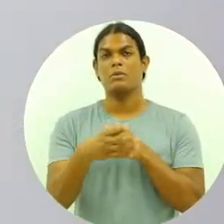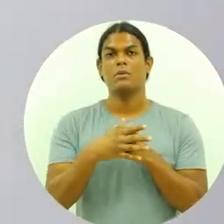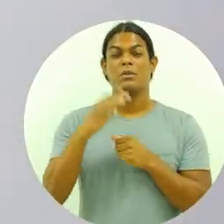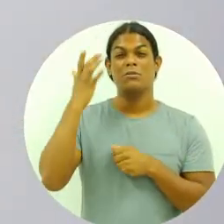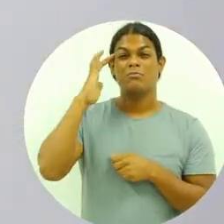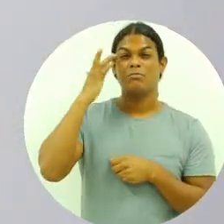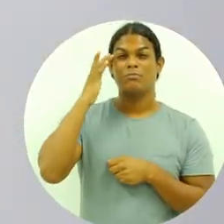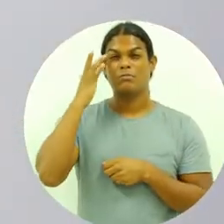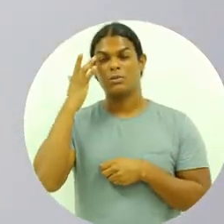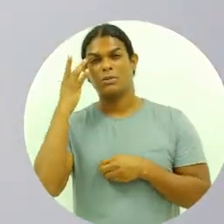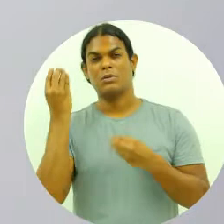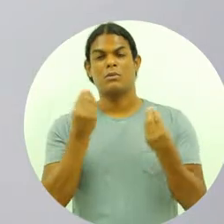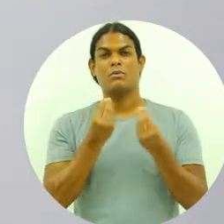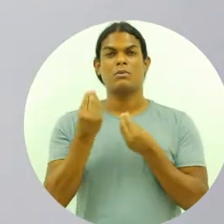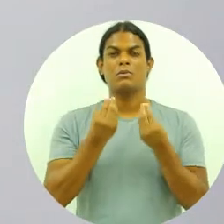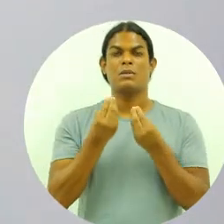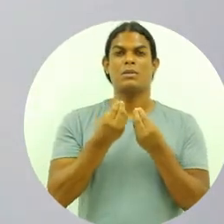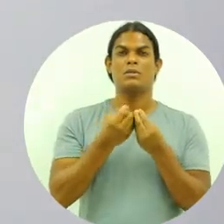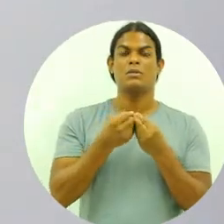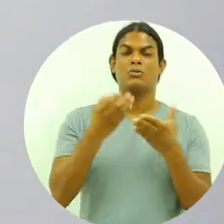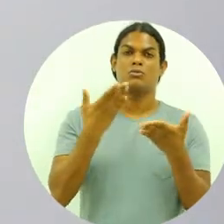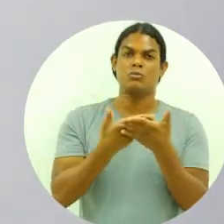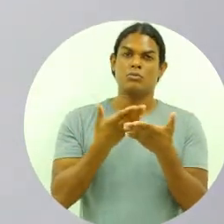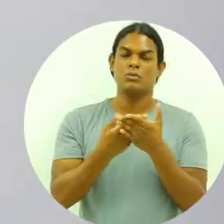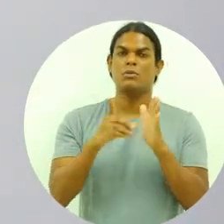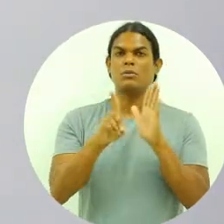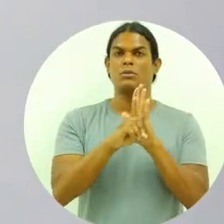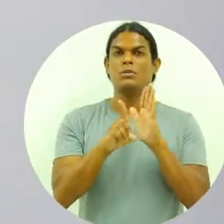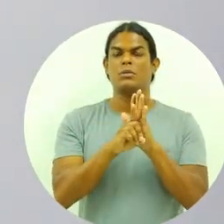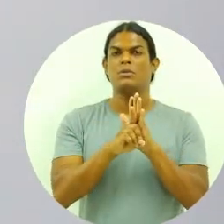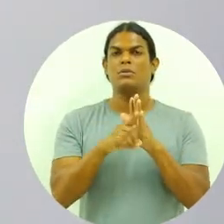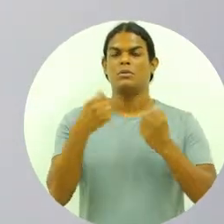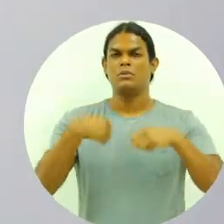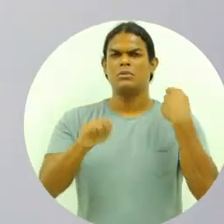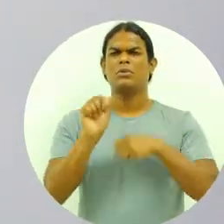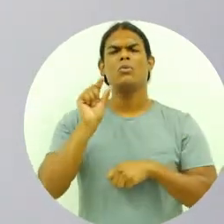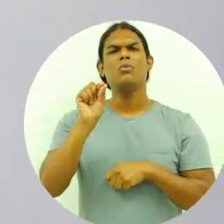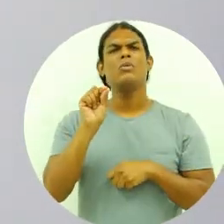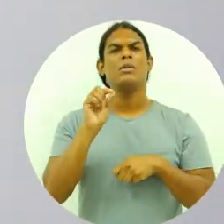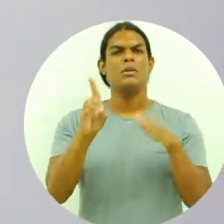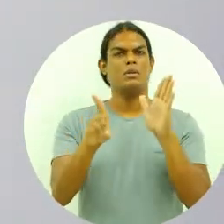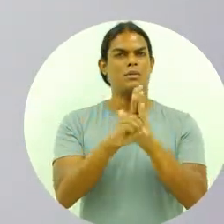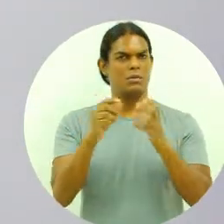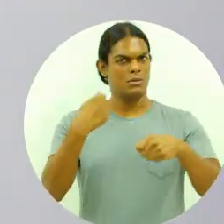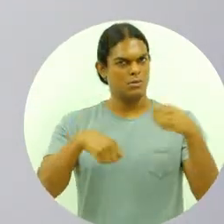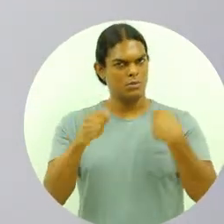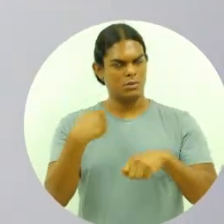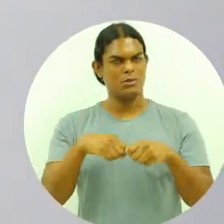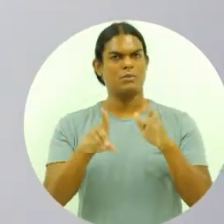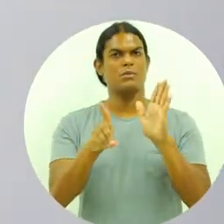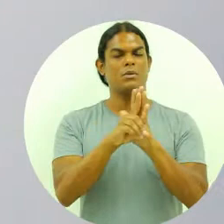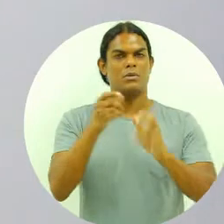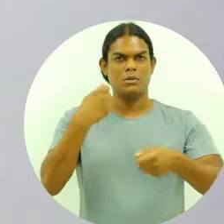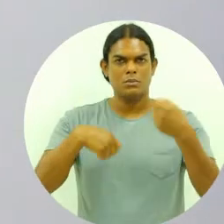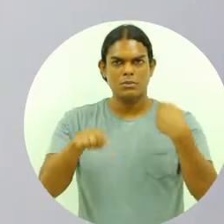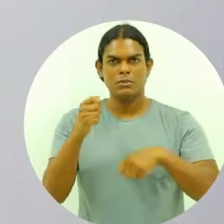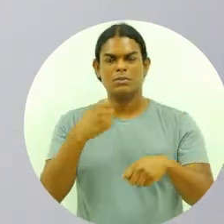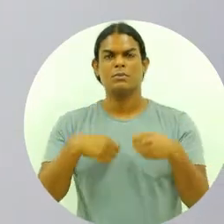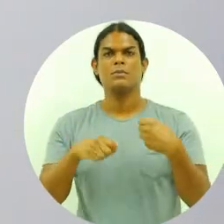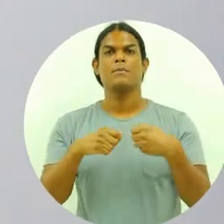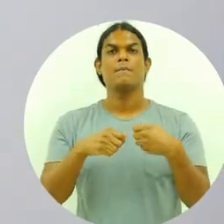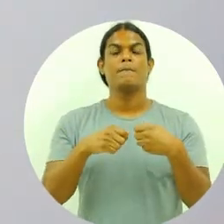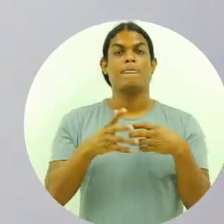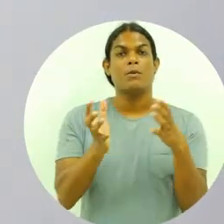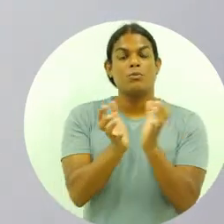nos vem na mente quando vamos caracterizar o direito administrativo é: o que é direito administrativo? Direito